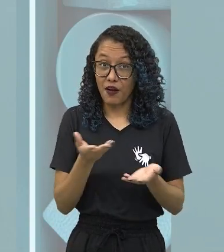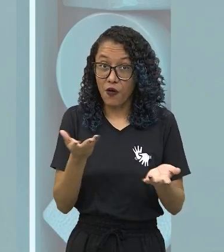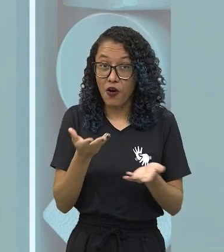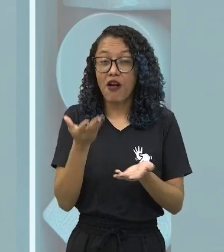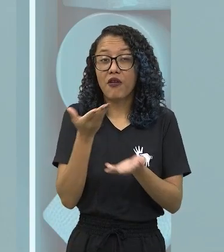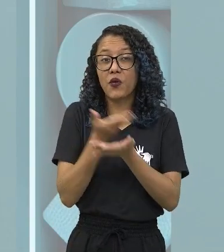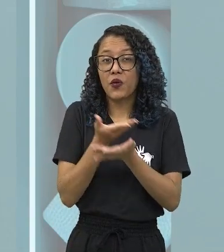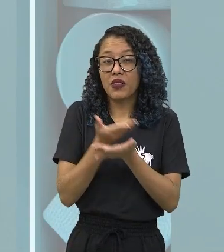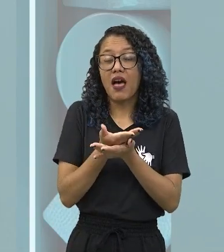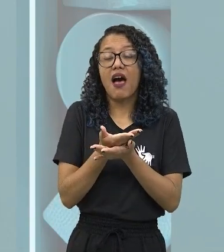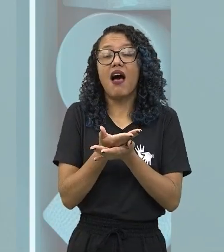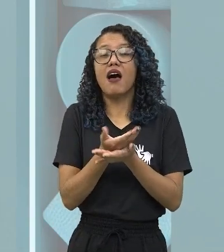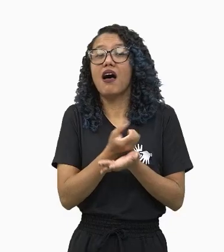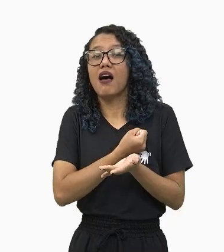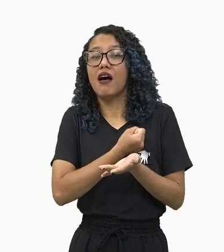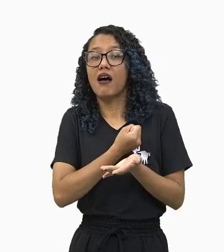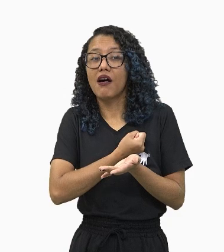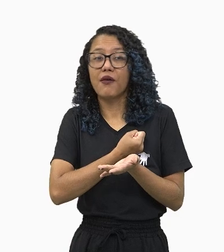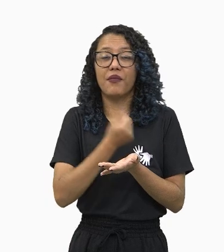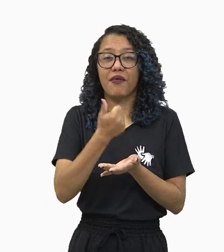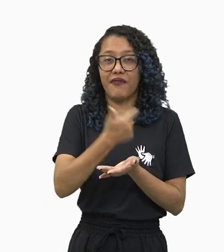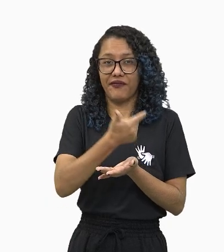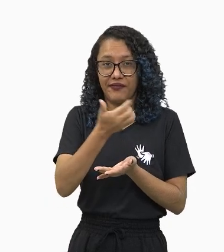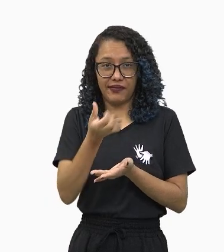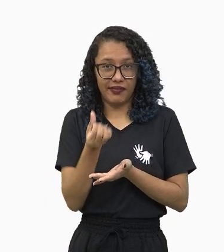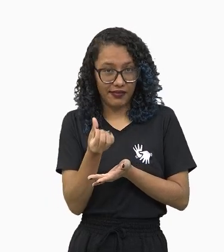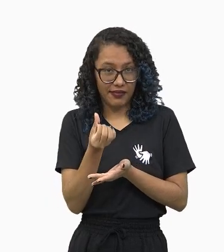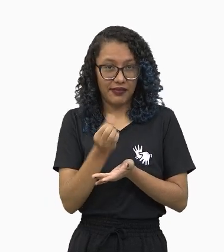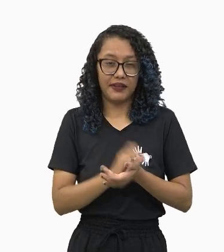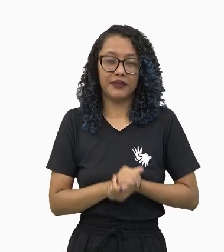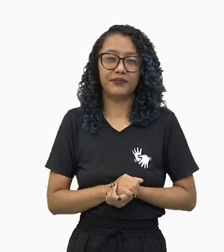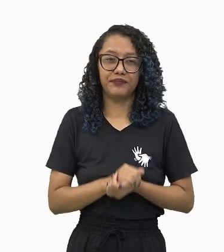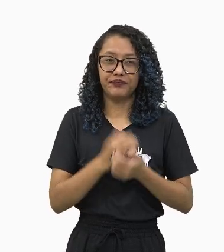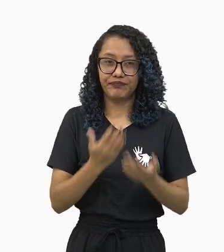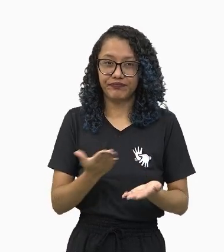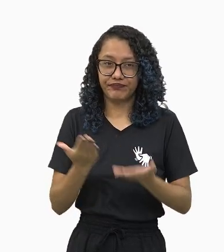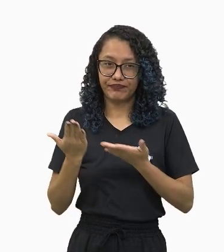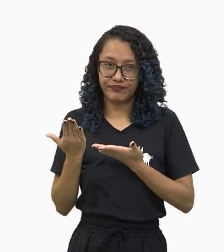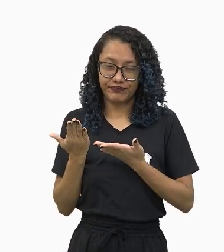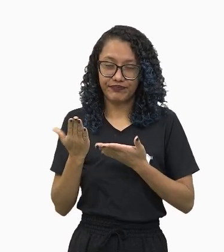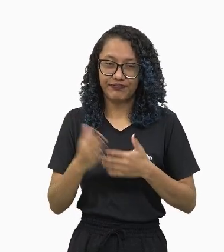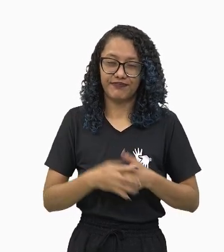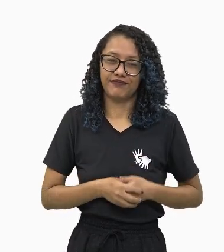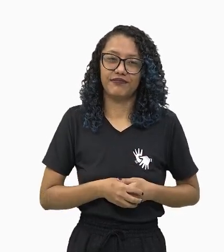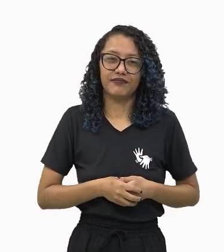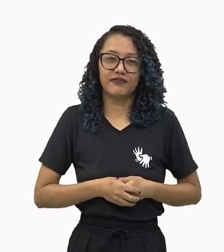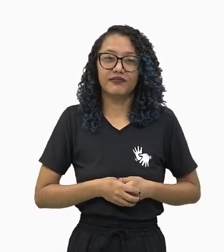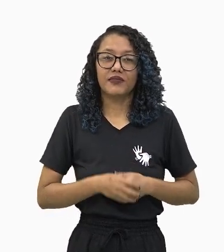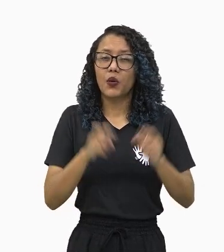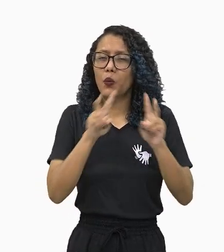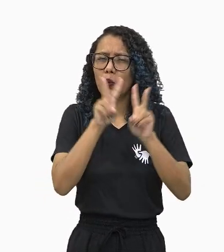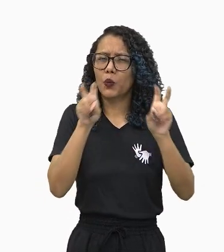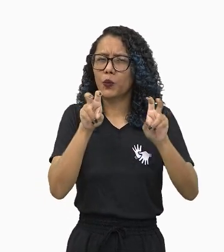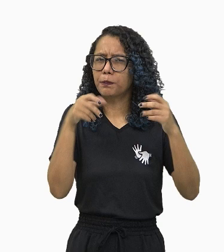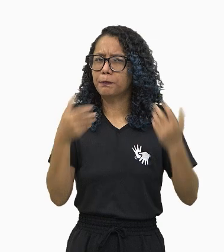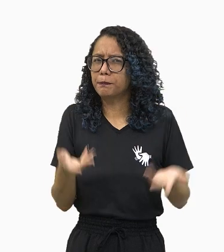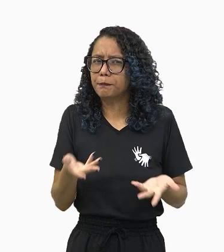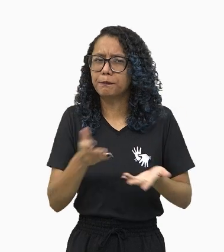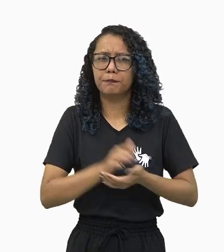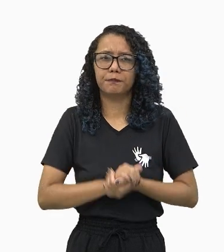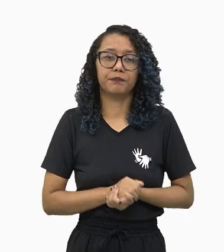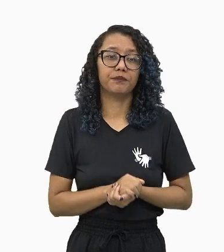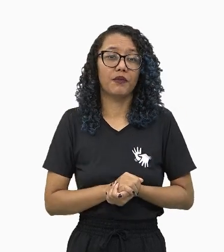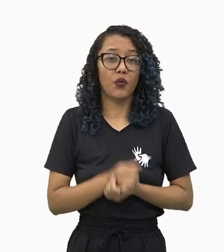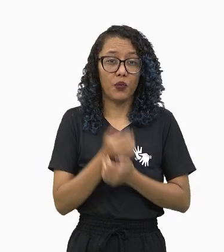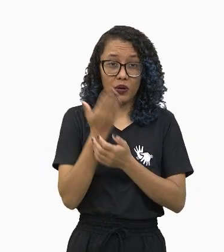número 26. Vamos lá comigo, pessoal. Aula de número 26, objeto de conhecimento,